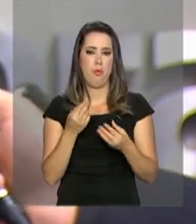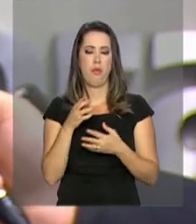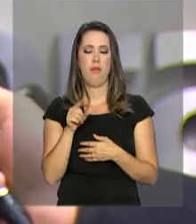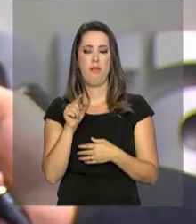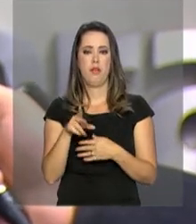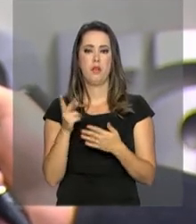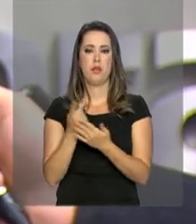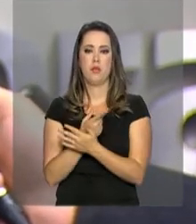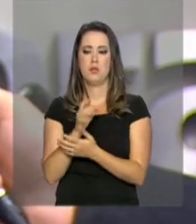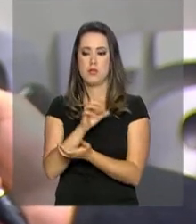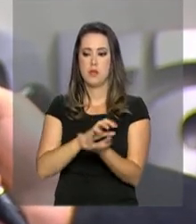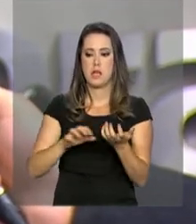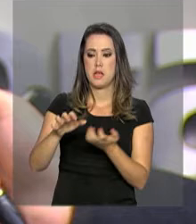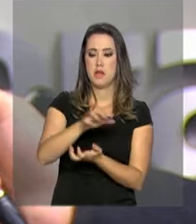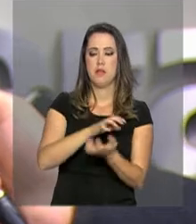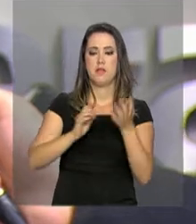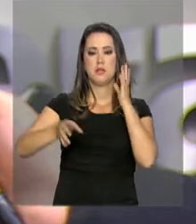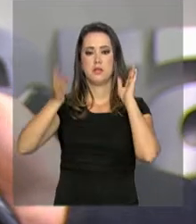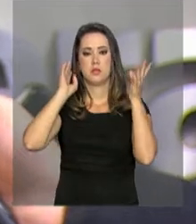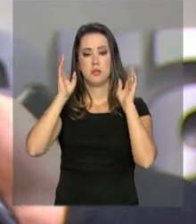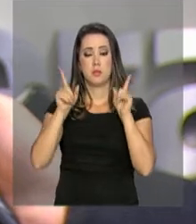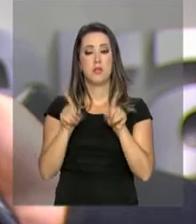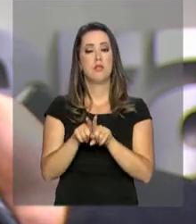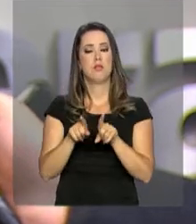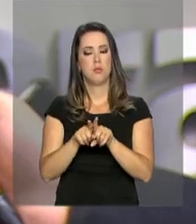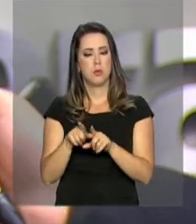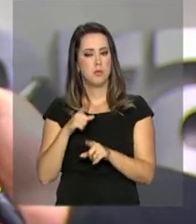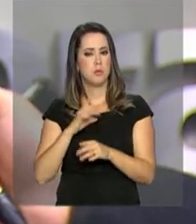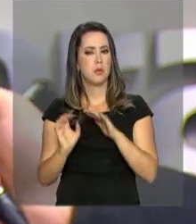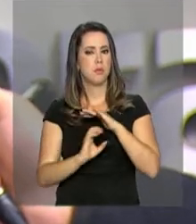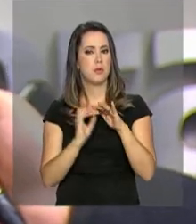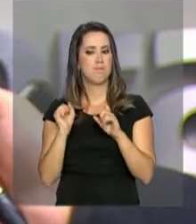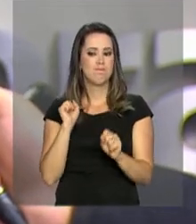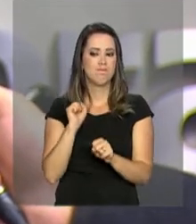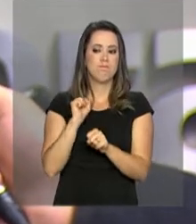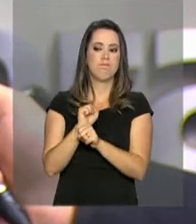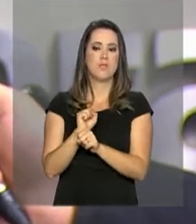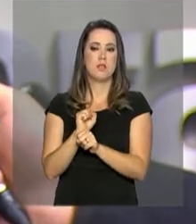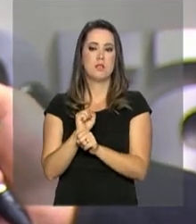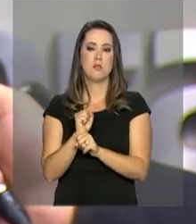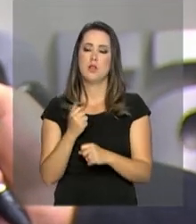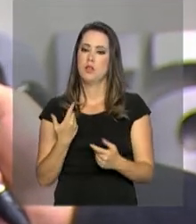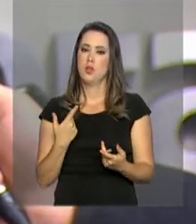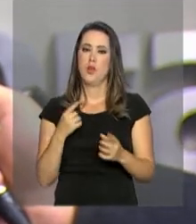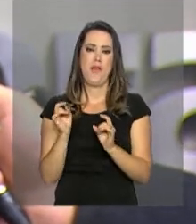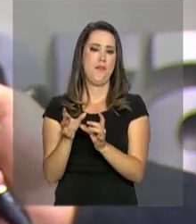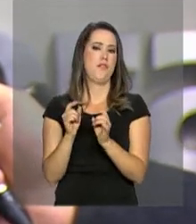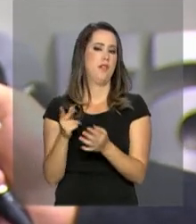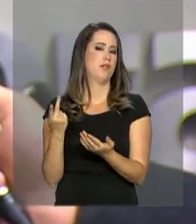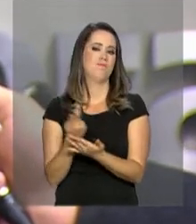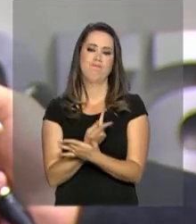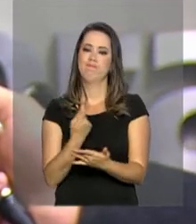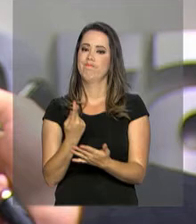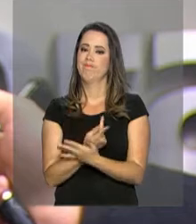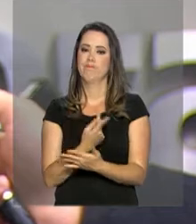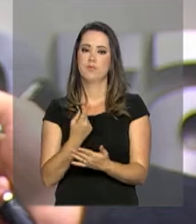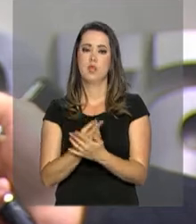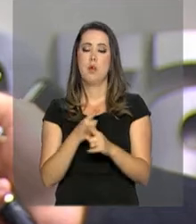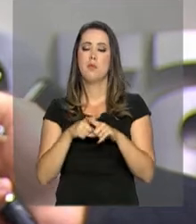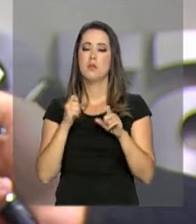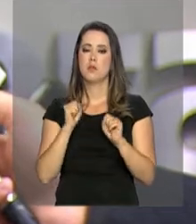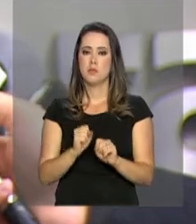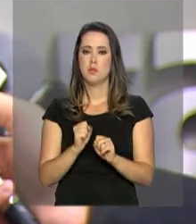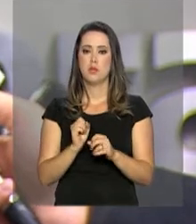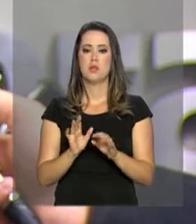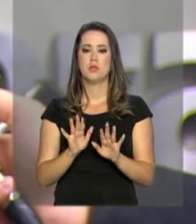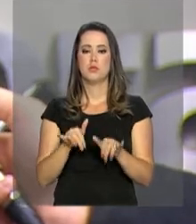claro que parte das empresas deixaram, sim, de faturar naquele período, mas parte dessas vendas também que não ocorreram naquele período podem ser